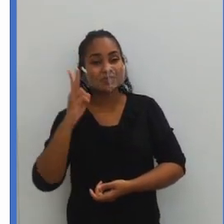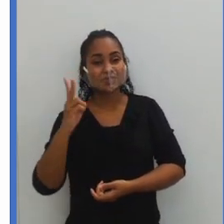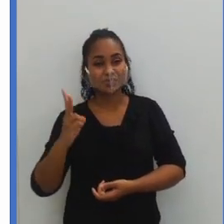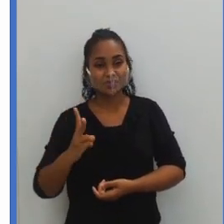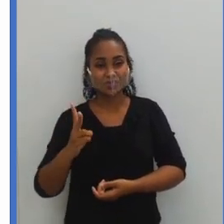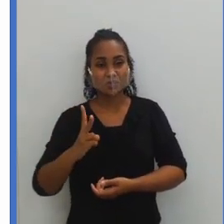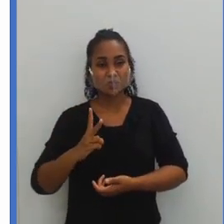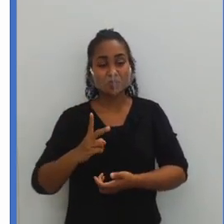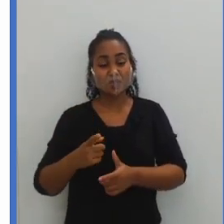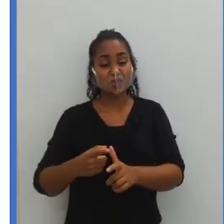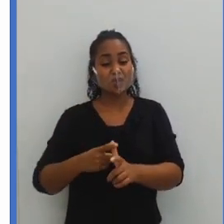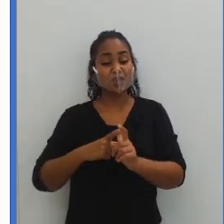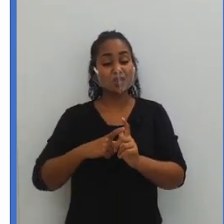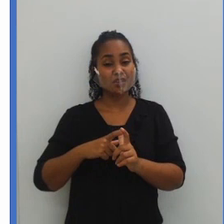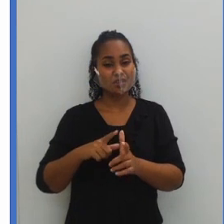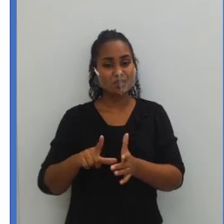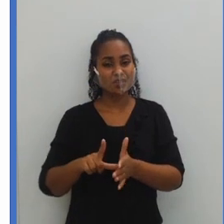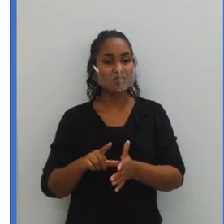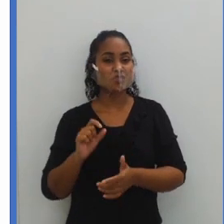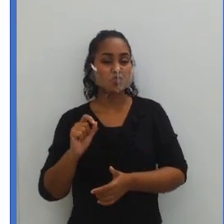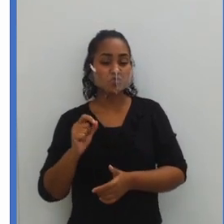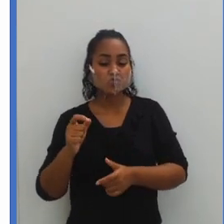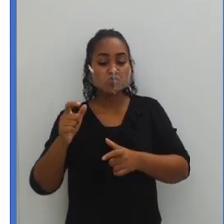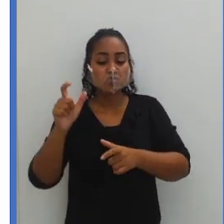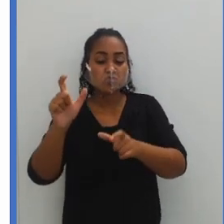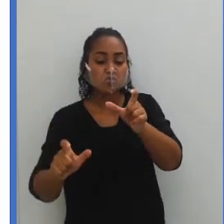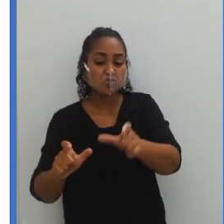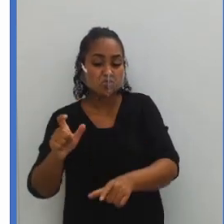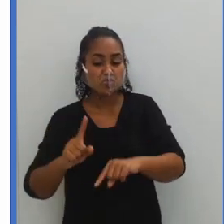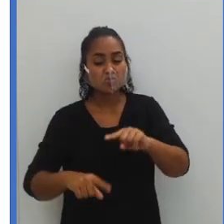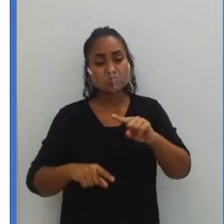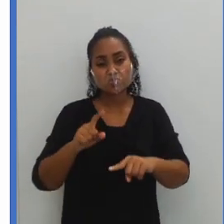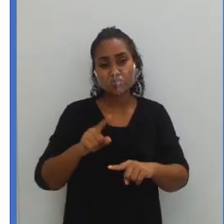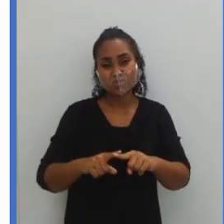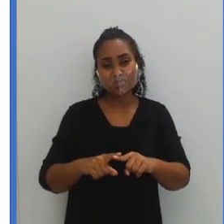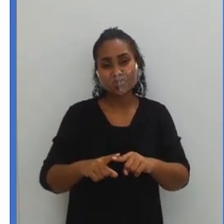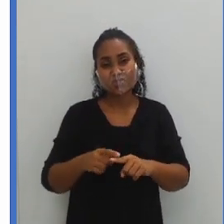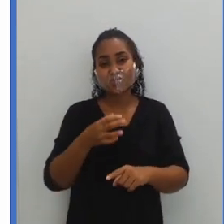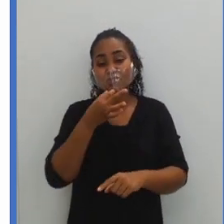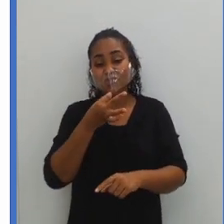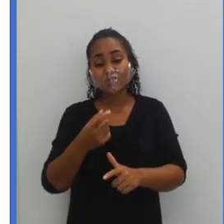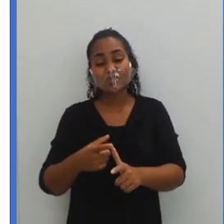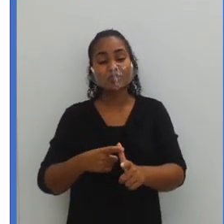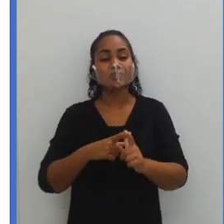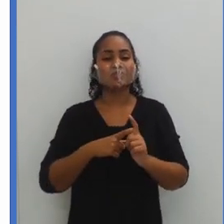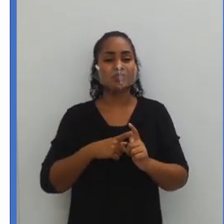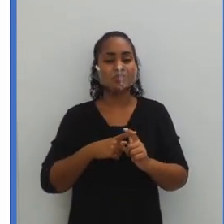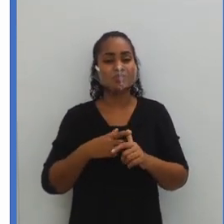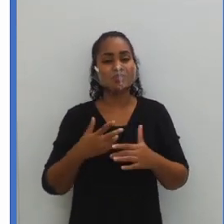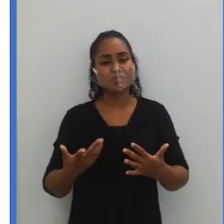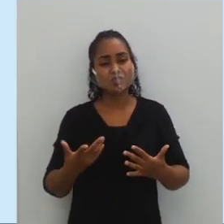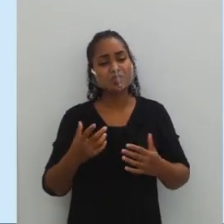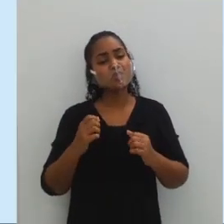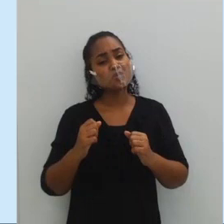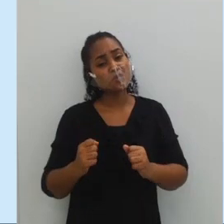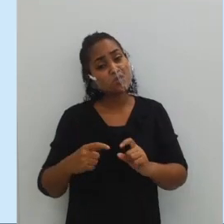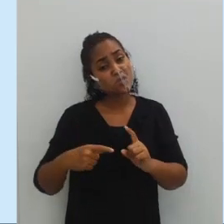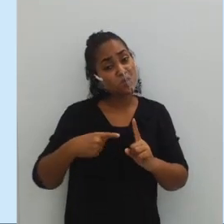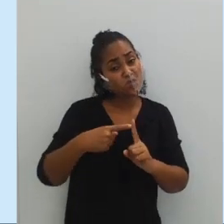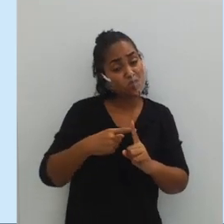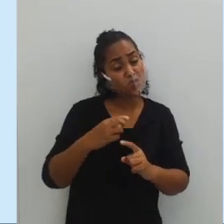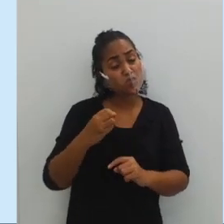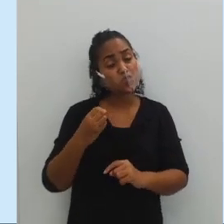de valor preconcebido sobre algo ou alguém, um pré-julgamento. E aí, isso pode ser